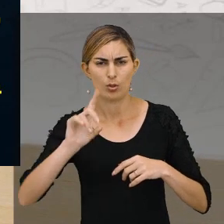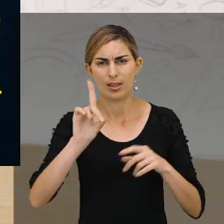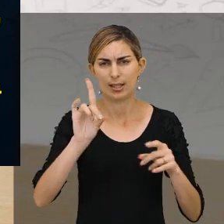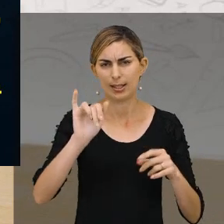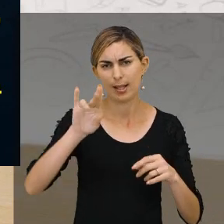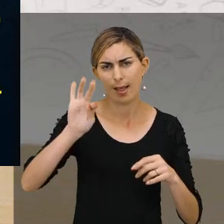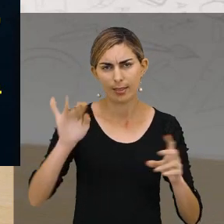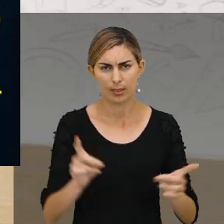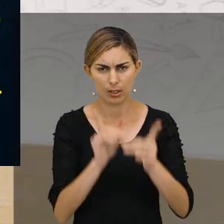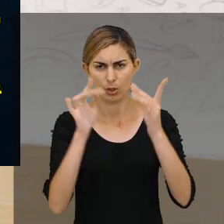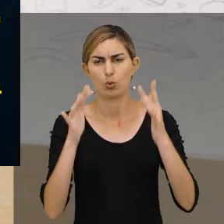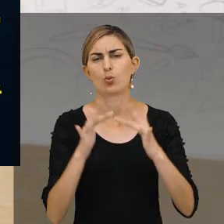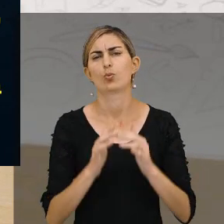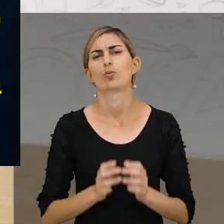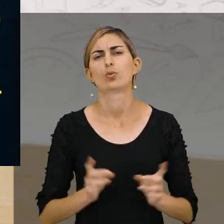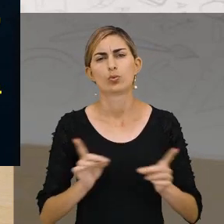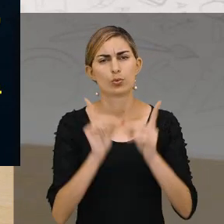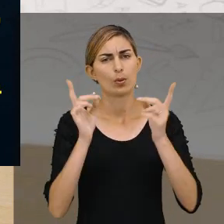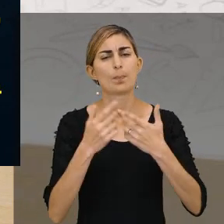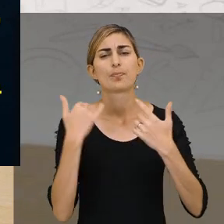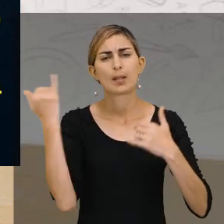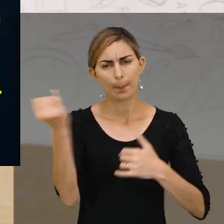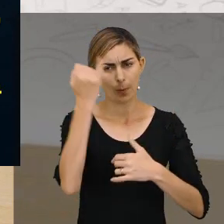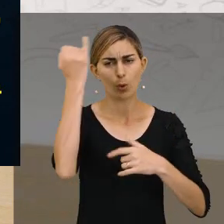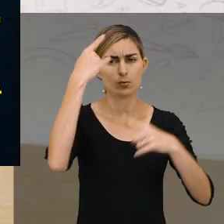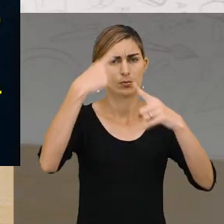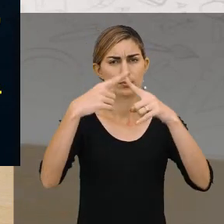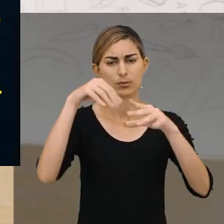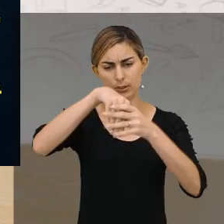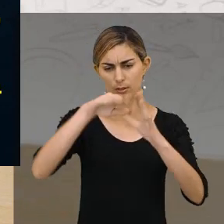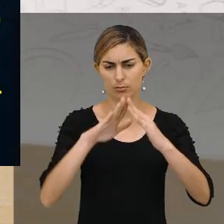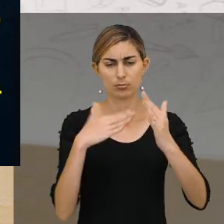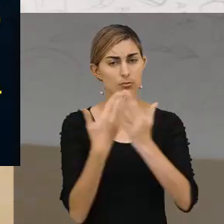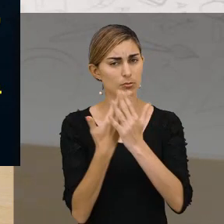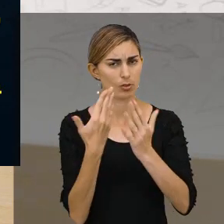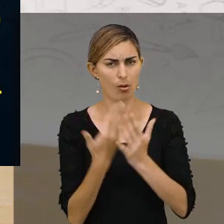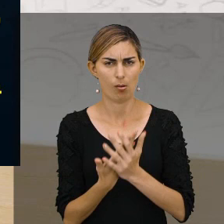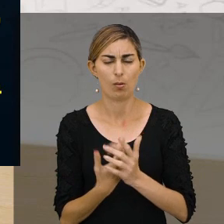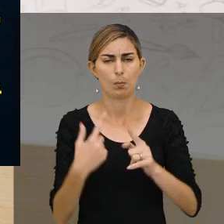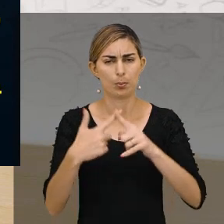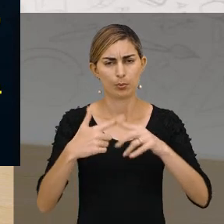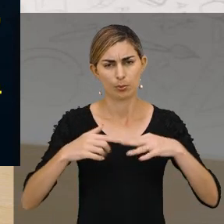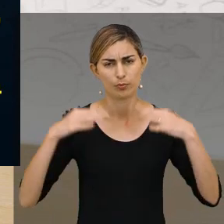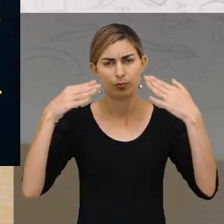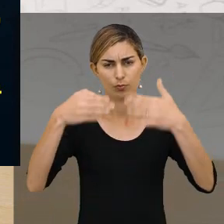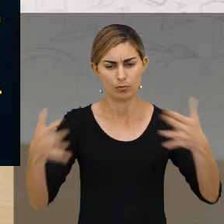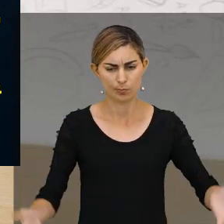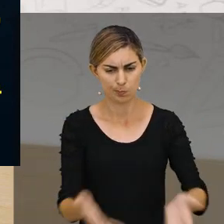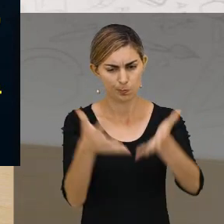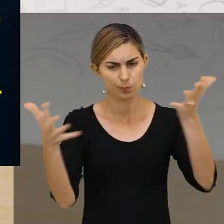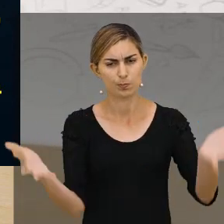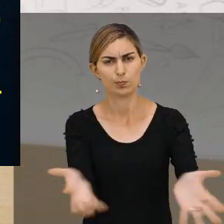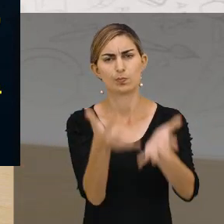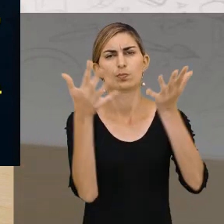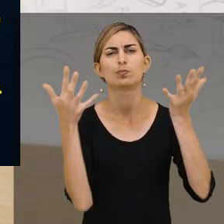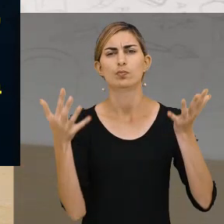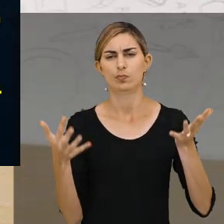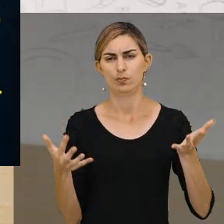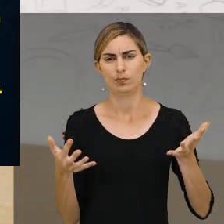didáticos vai ter uma utilidade muito importante na escola, certo? Que vai instigar